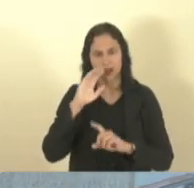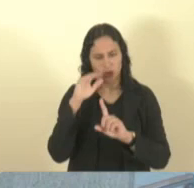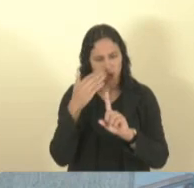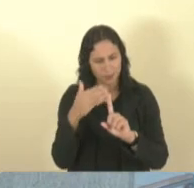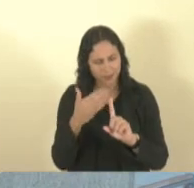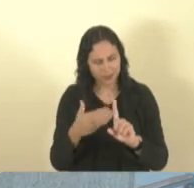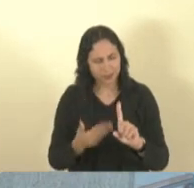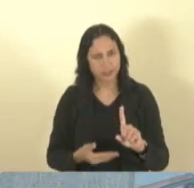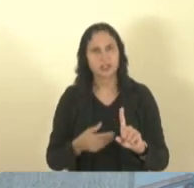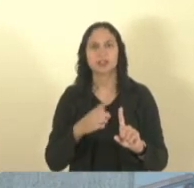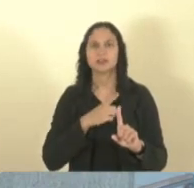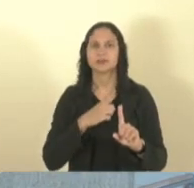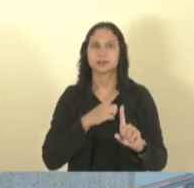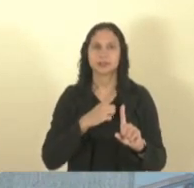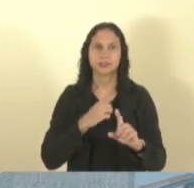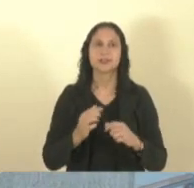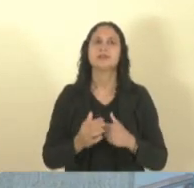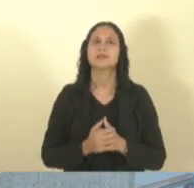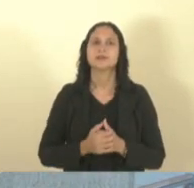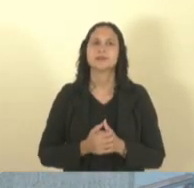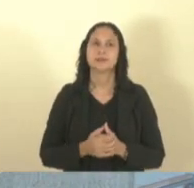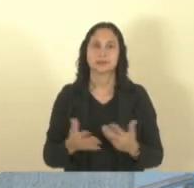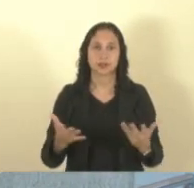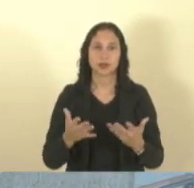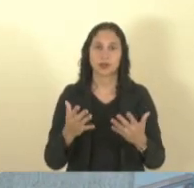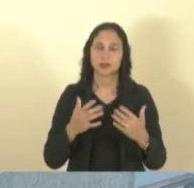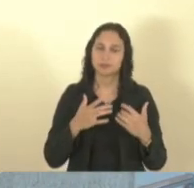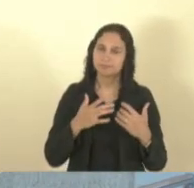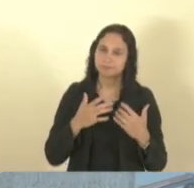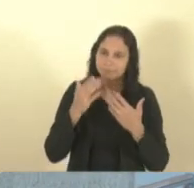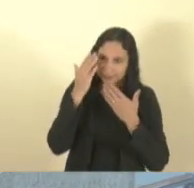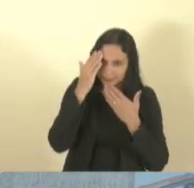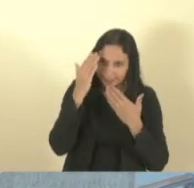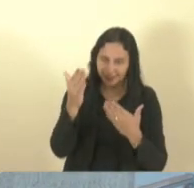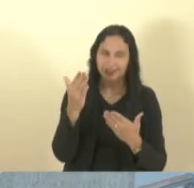primeira turma. E tem a nossa gratidão, deputada.